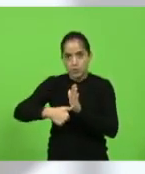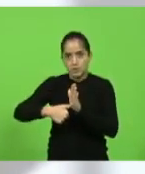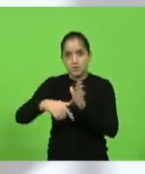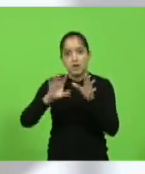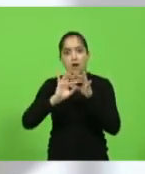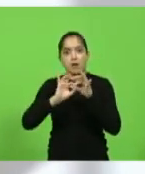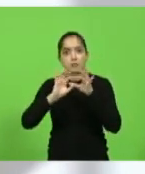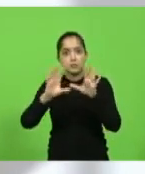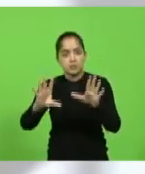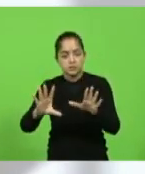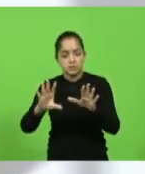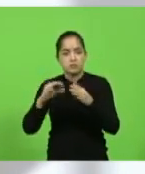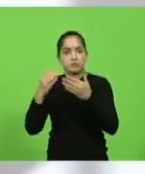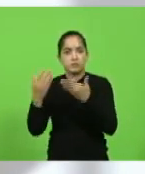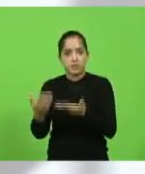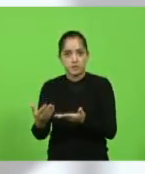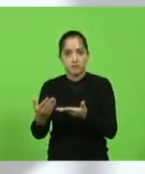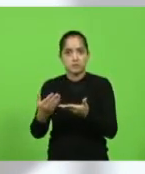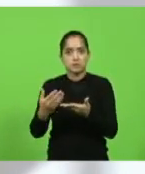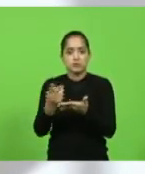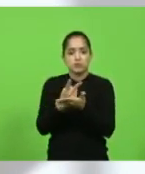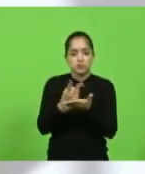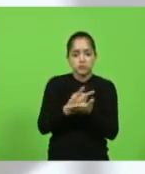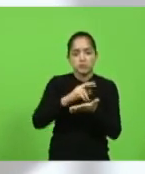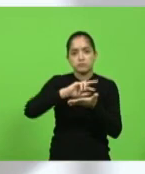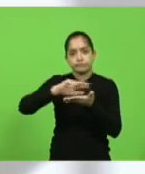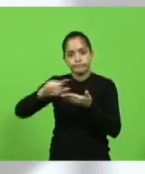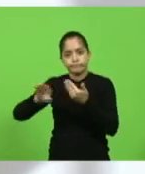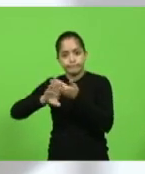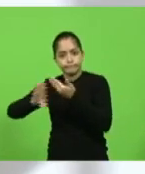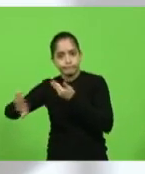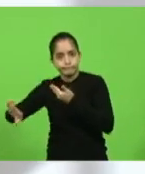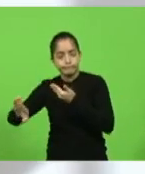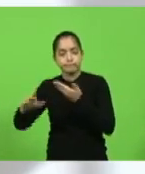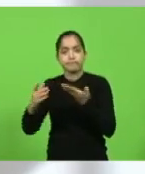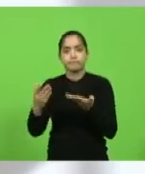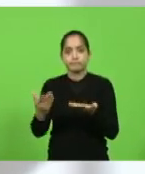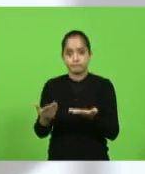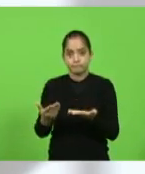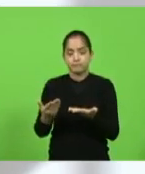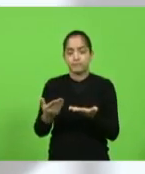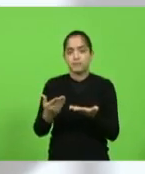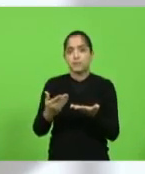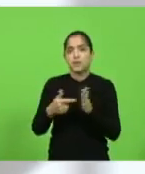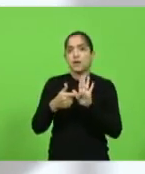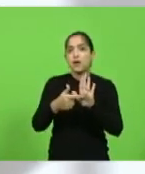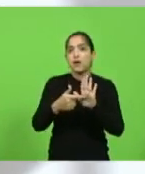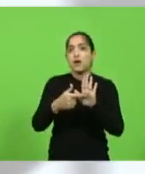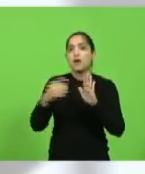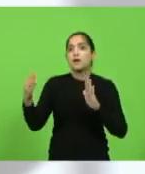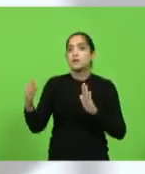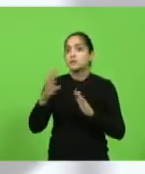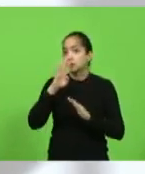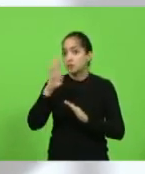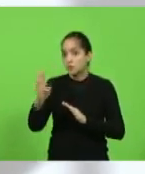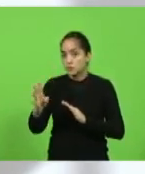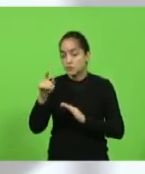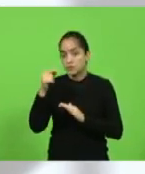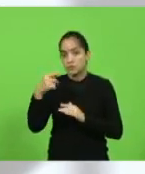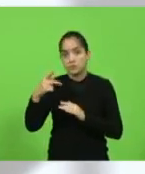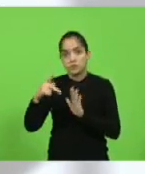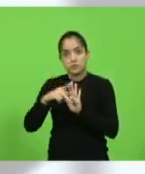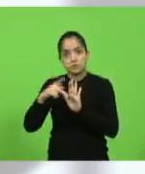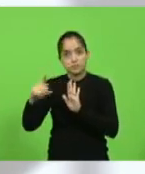ilícitos que entranharam o processo de afastamento, naquilo que se dizia a respeito às acusações contra si.